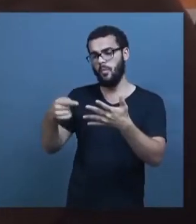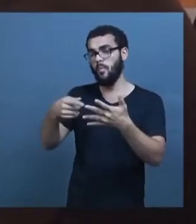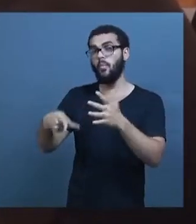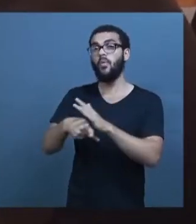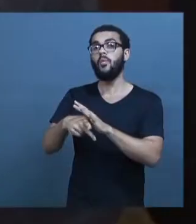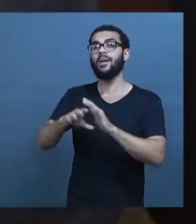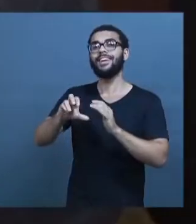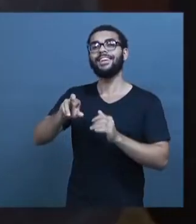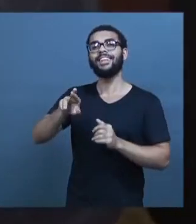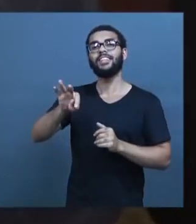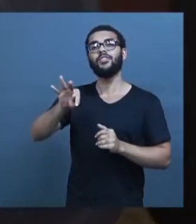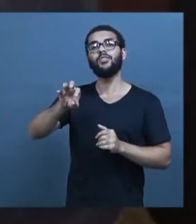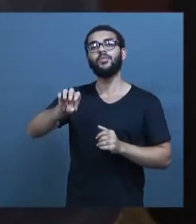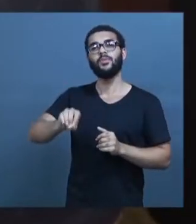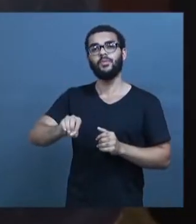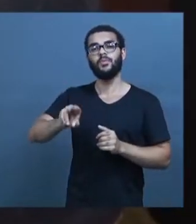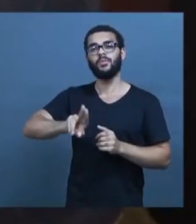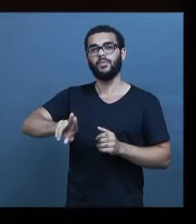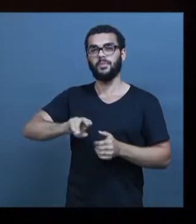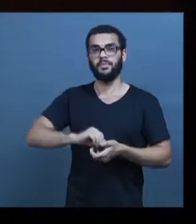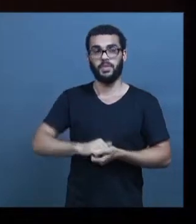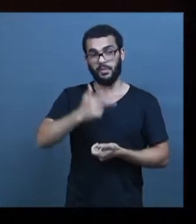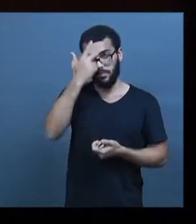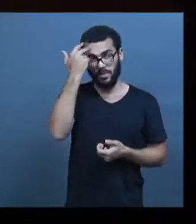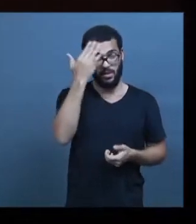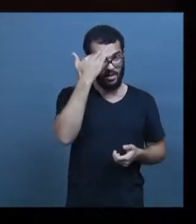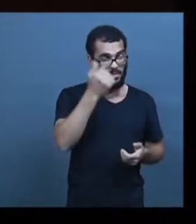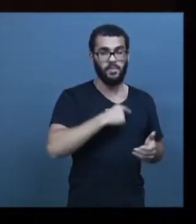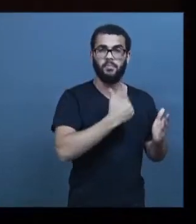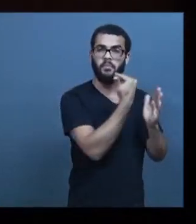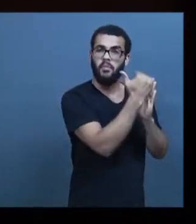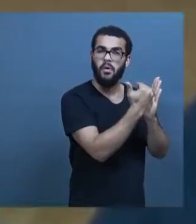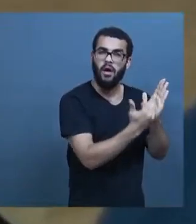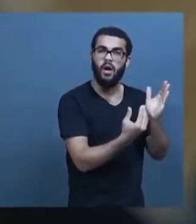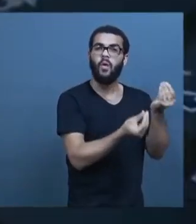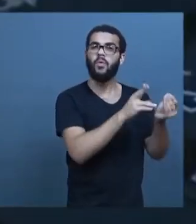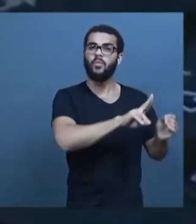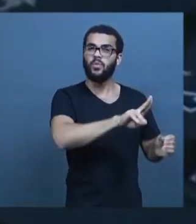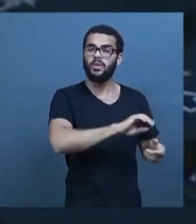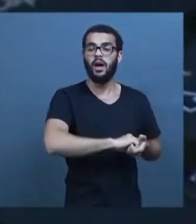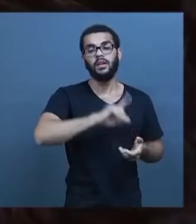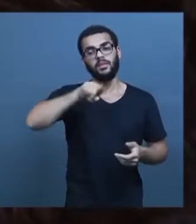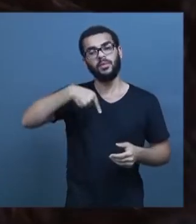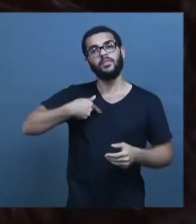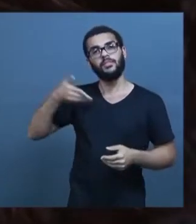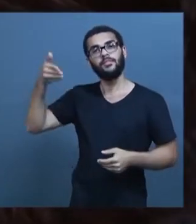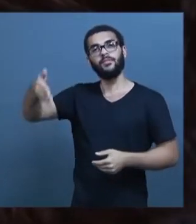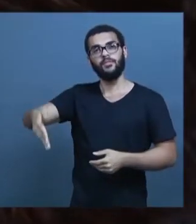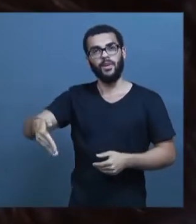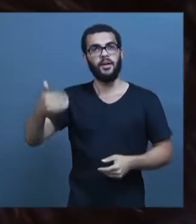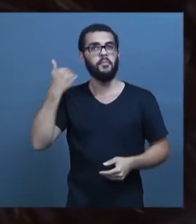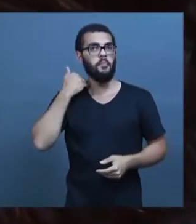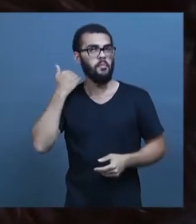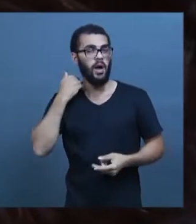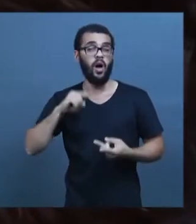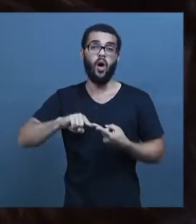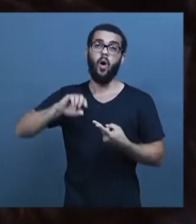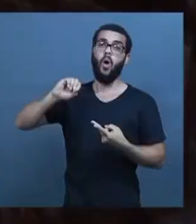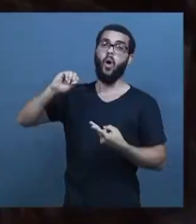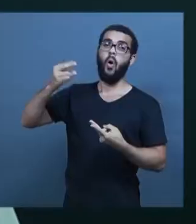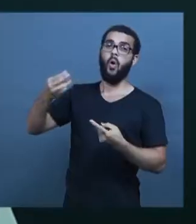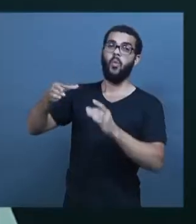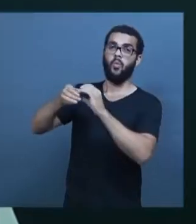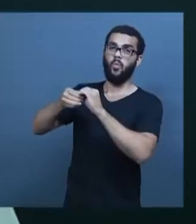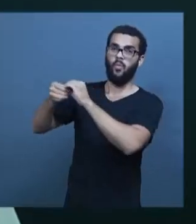o destino do dinheiro, a pessoa deve ir ao banco ou uma cooperativa para decidir qual a melhor linha de crédito, que são das mais variadas